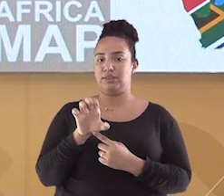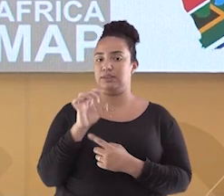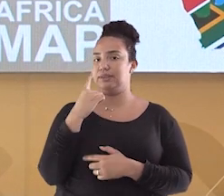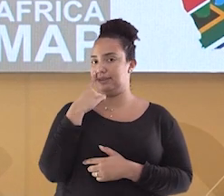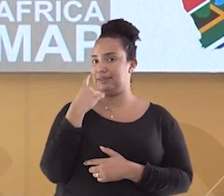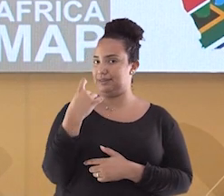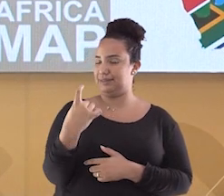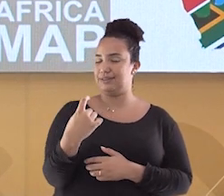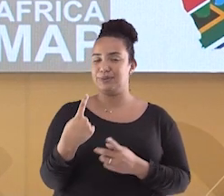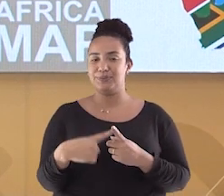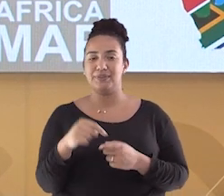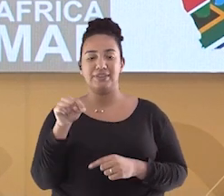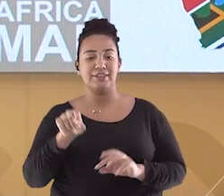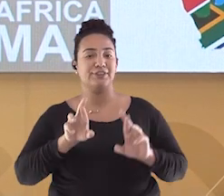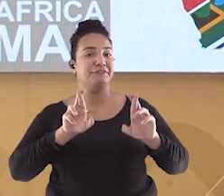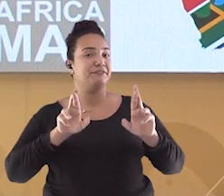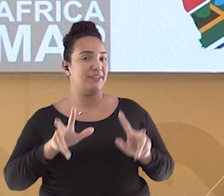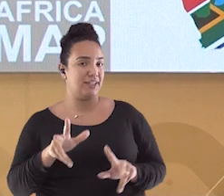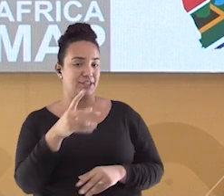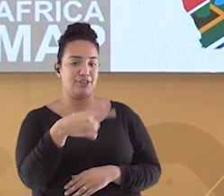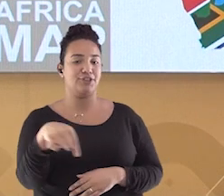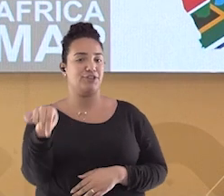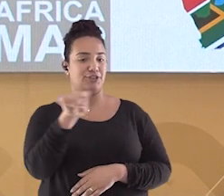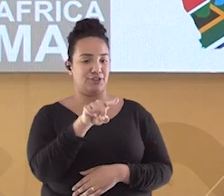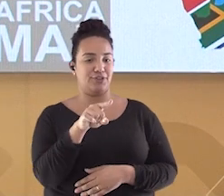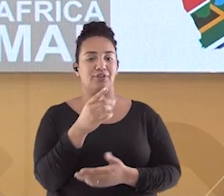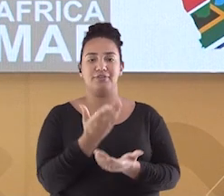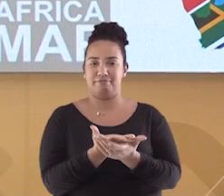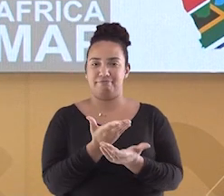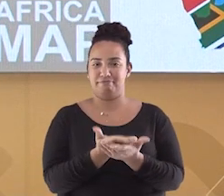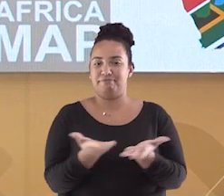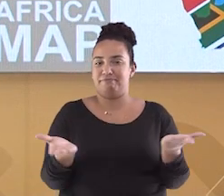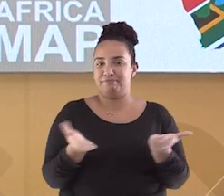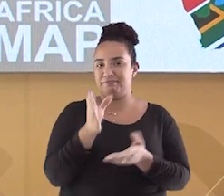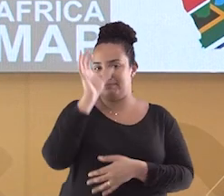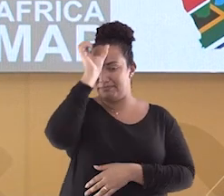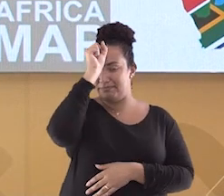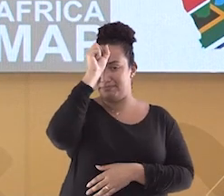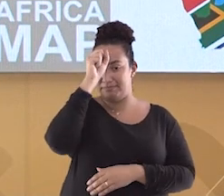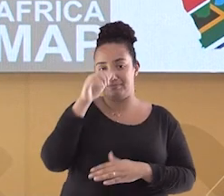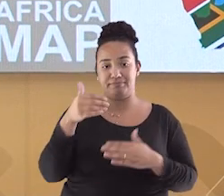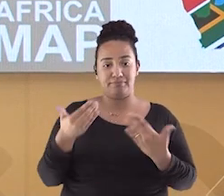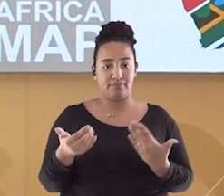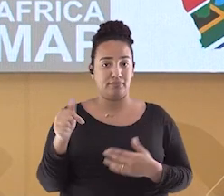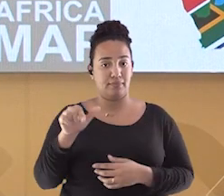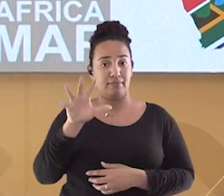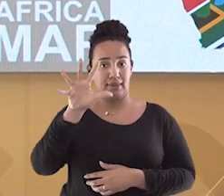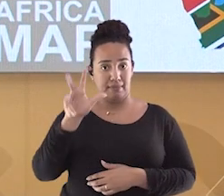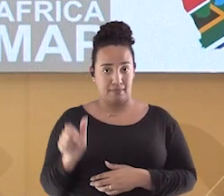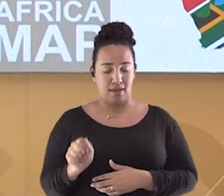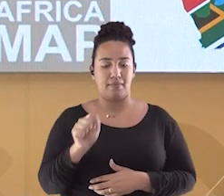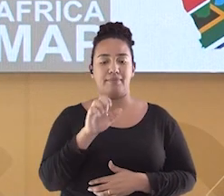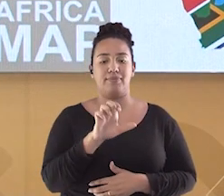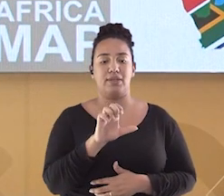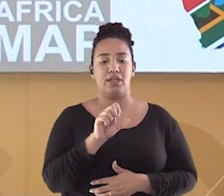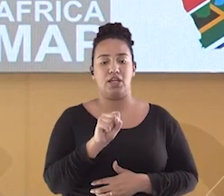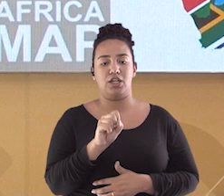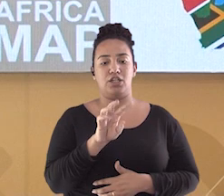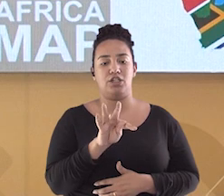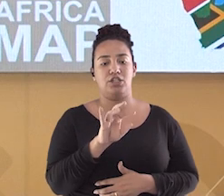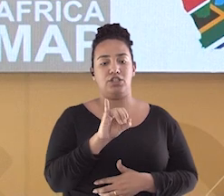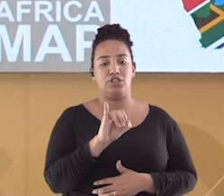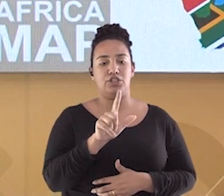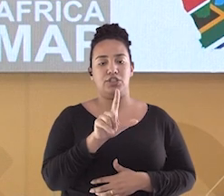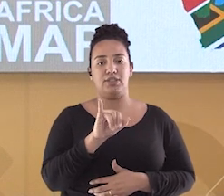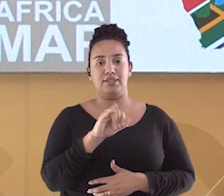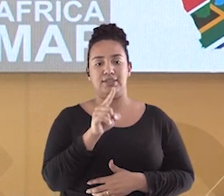mapas diferentes dos convencionais que nós vimos até agora. Os mapas estilizados, eles não